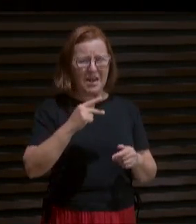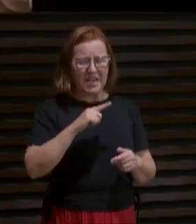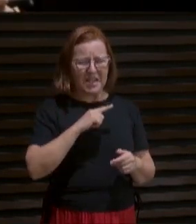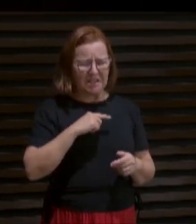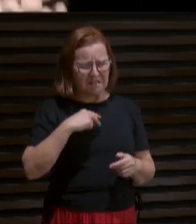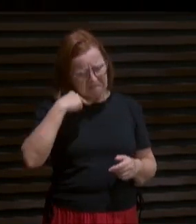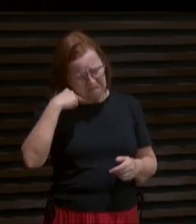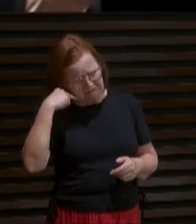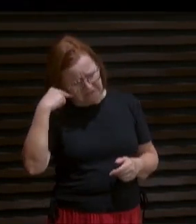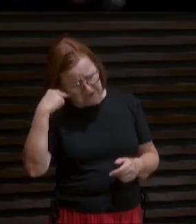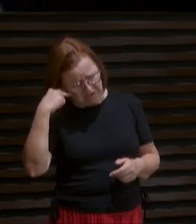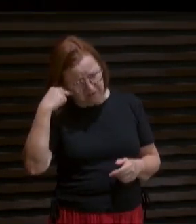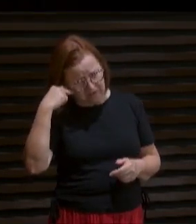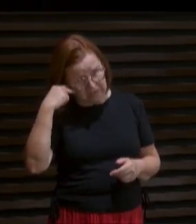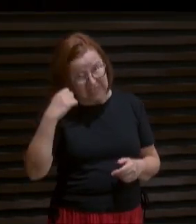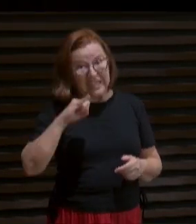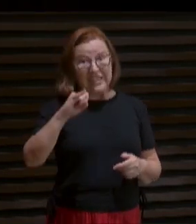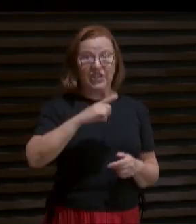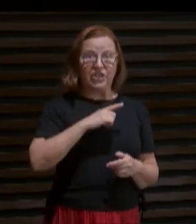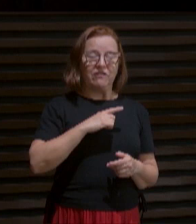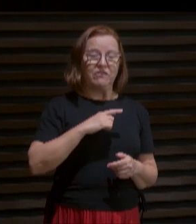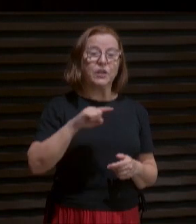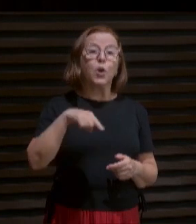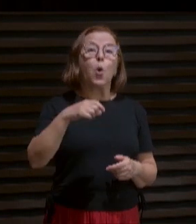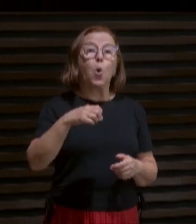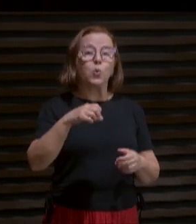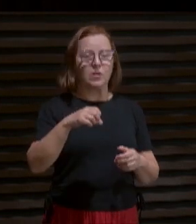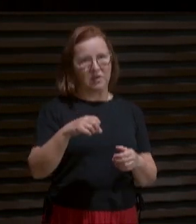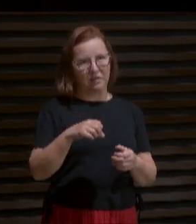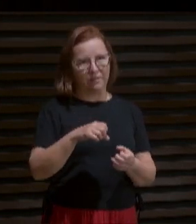tendo na manga uma outra solução.